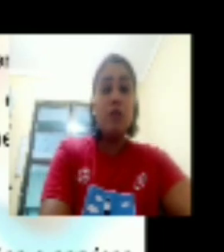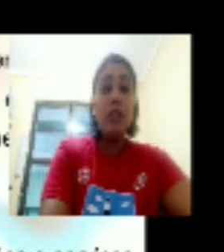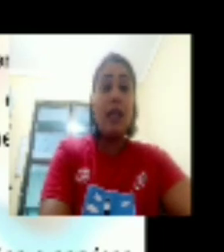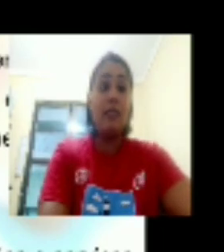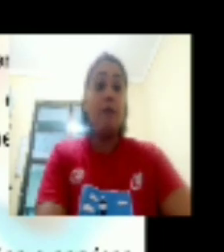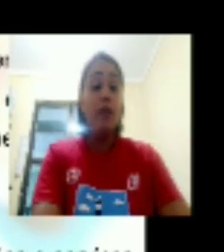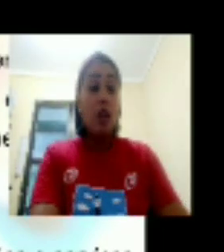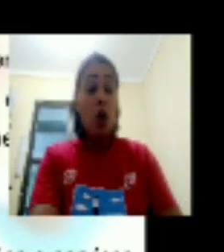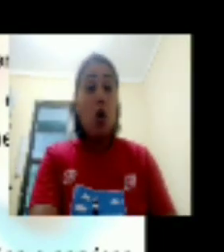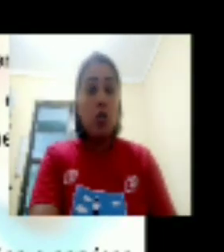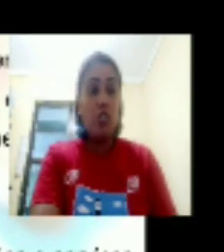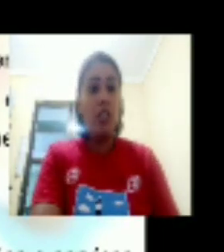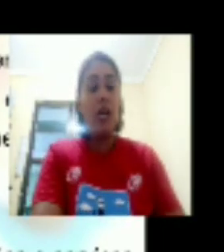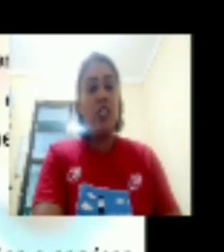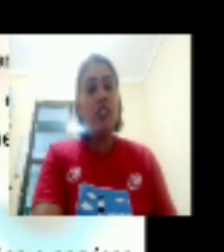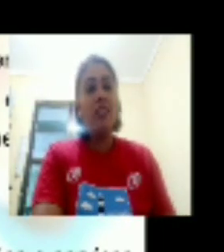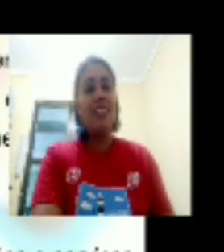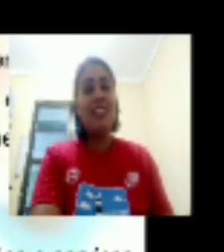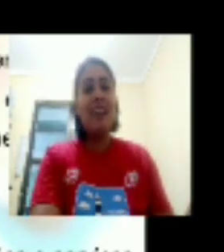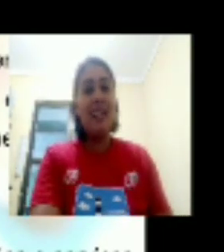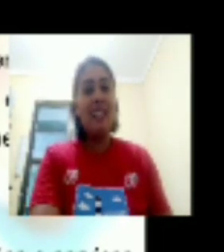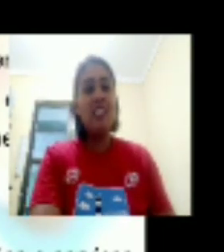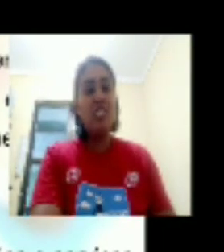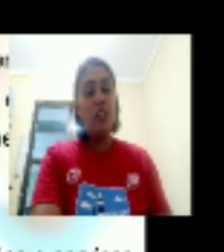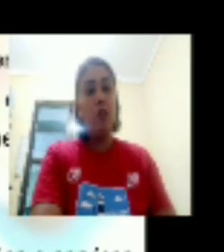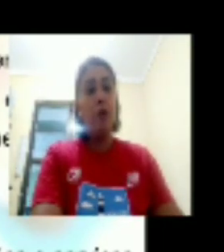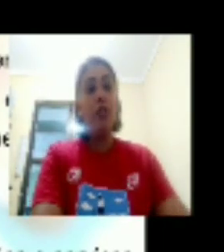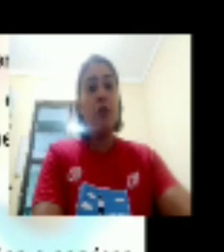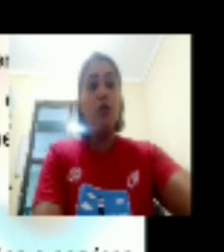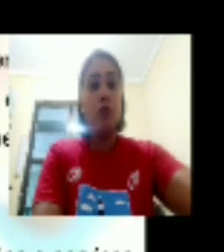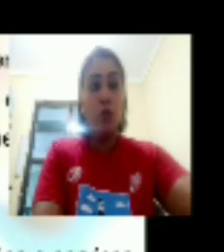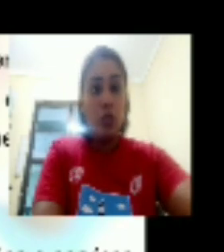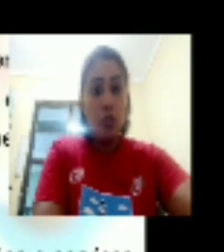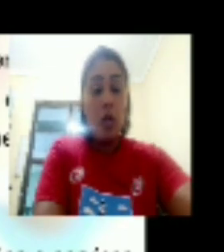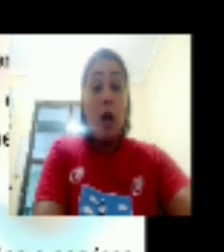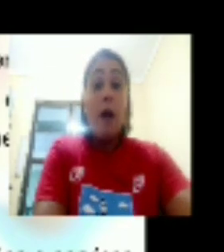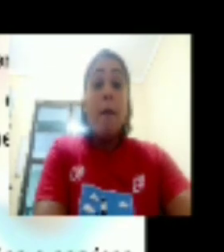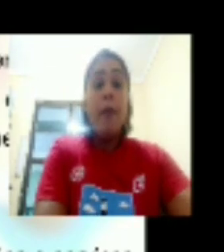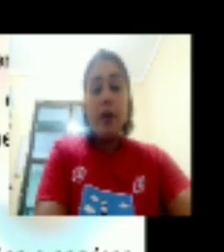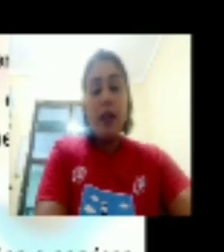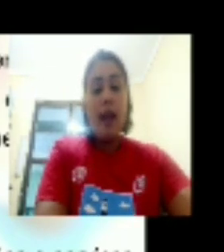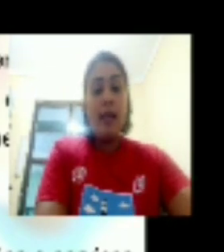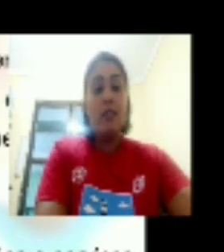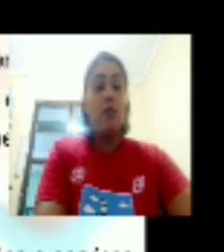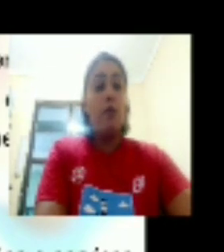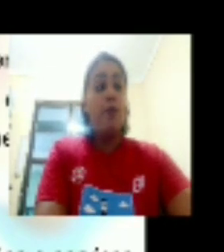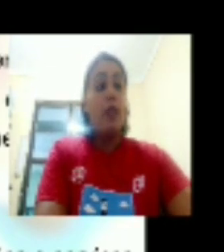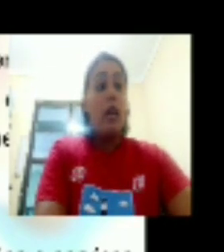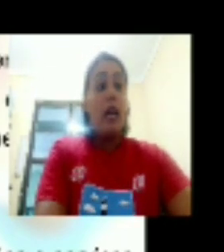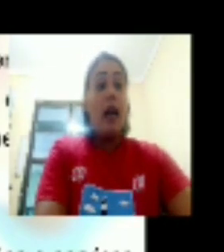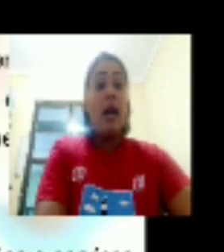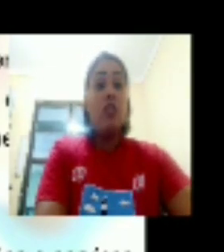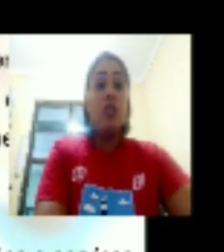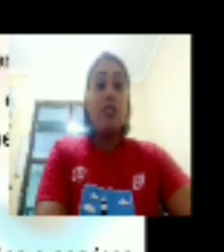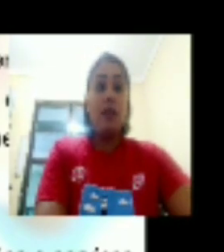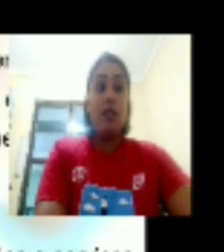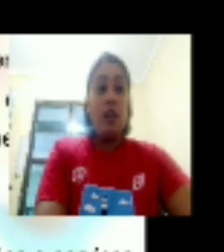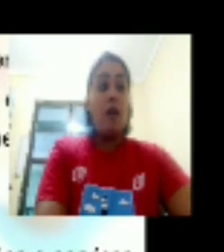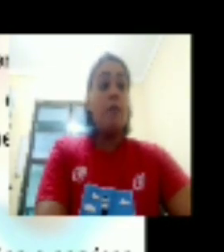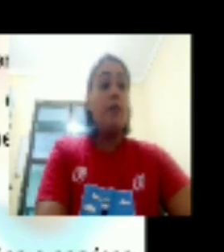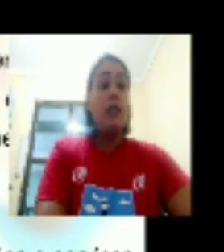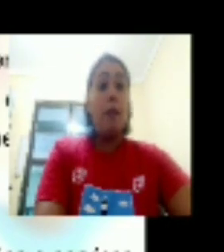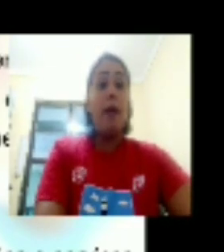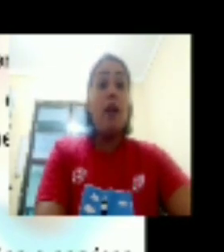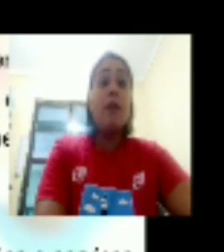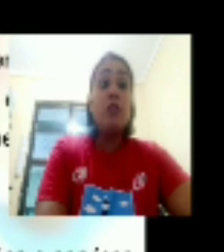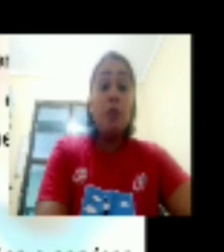essa dificuldade. Hoje, a gente tem que dar graças a Deus por ter o SUS. Por que isso? A gente